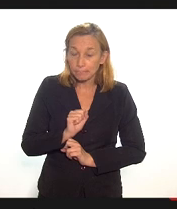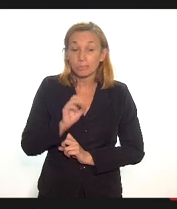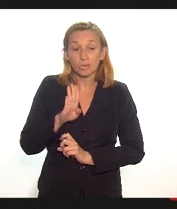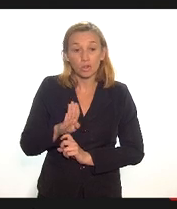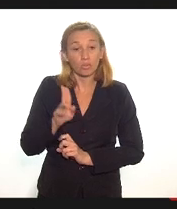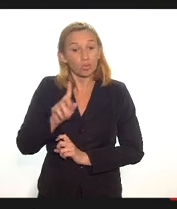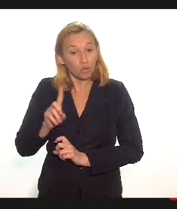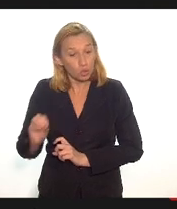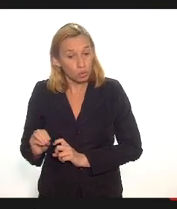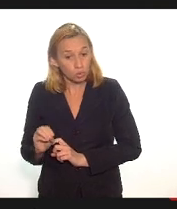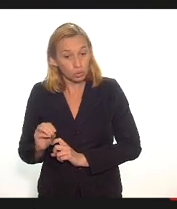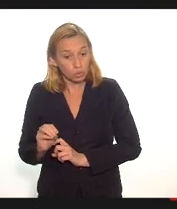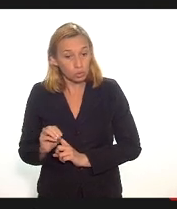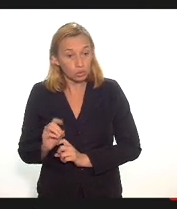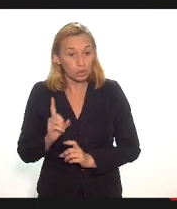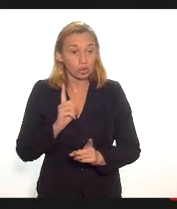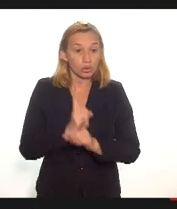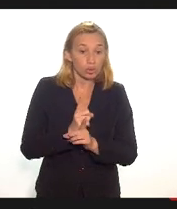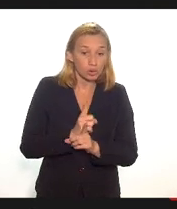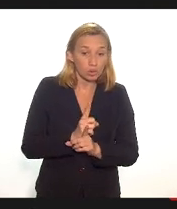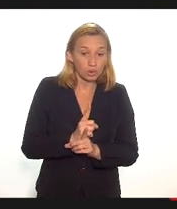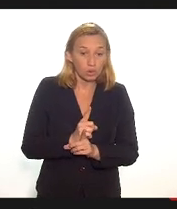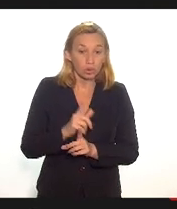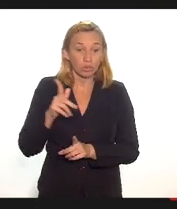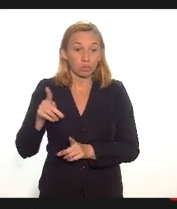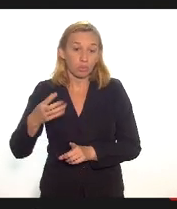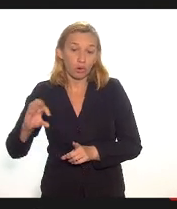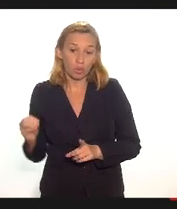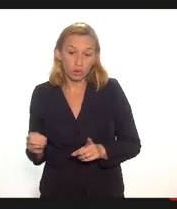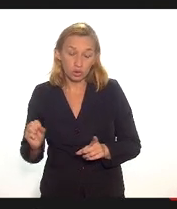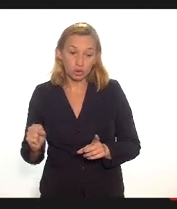Búzios foi descoberto pelo poço